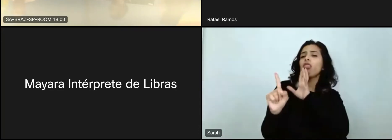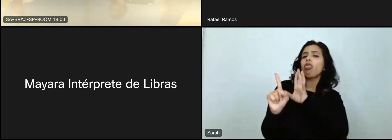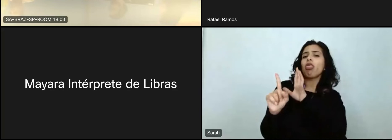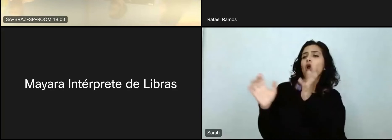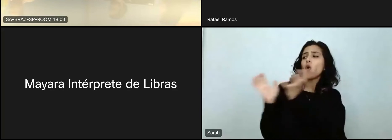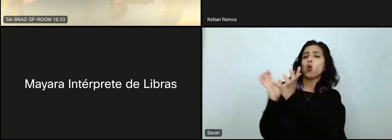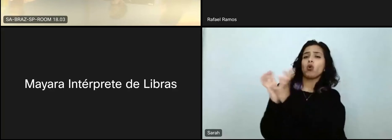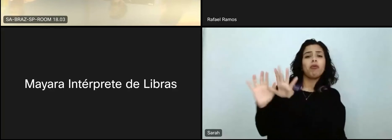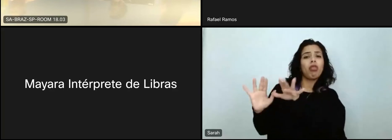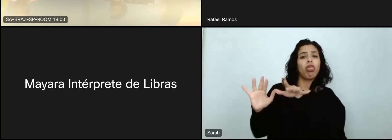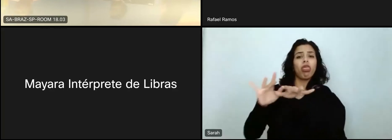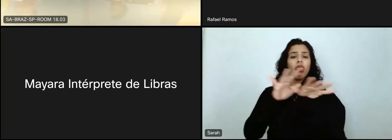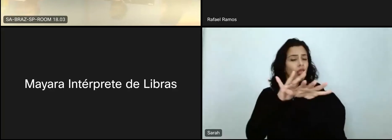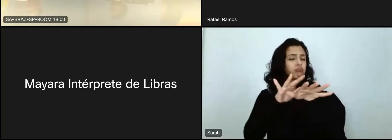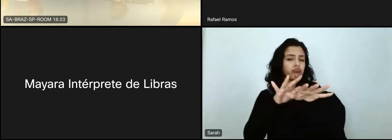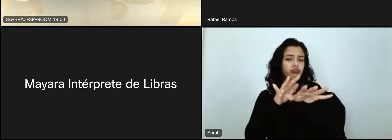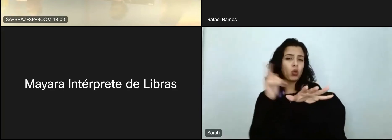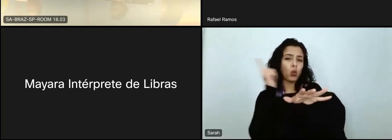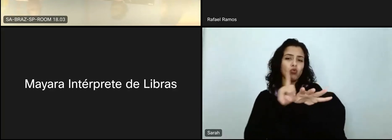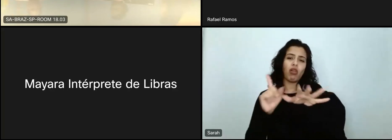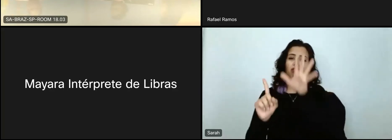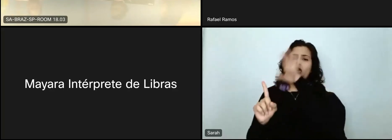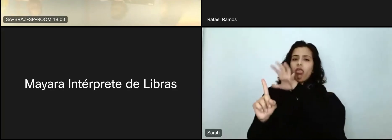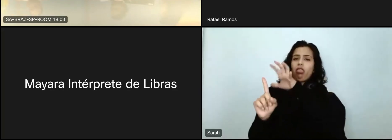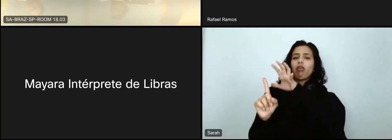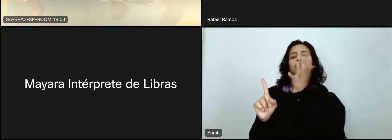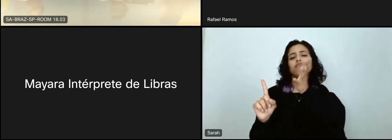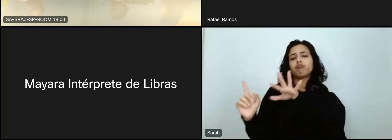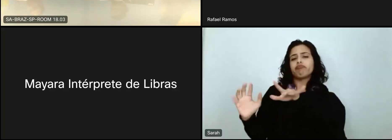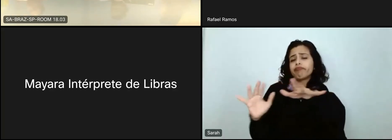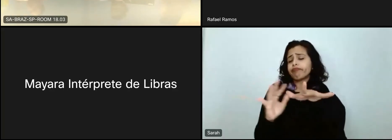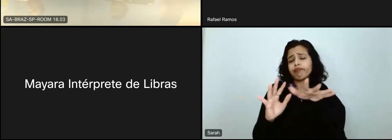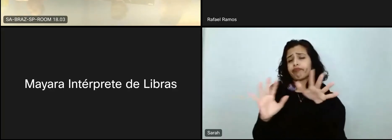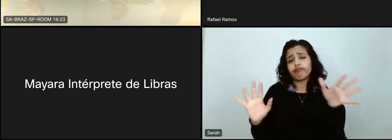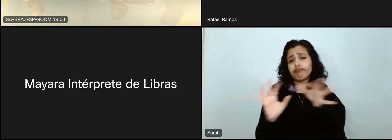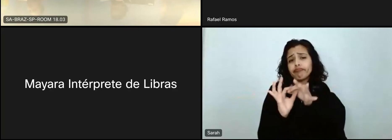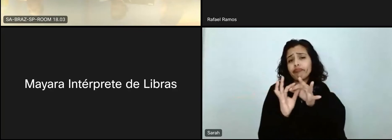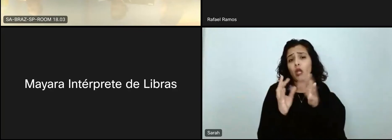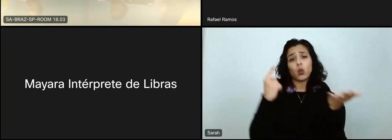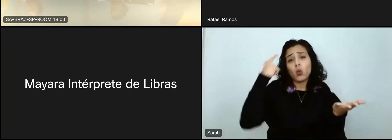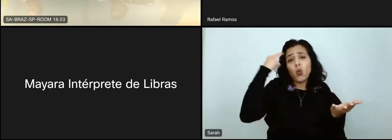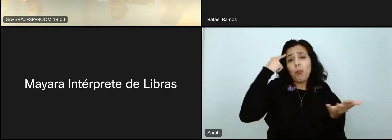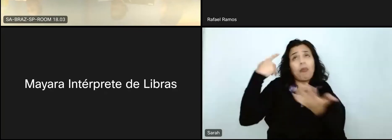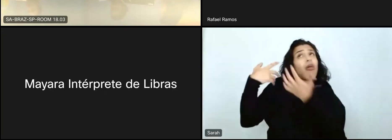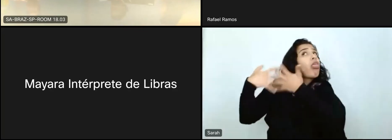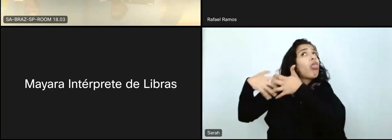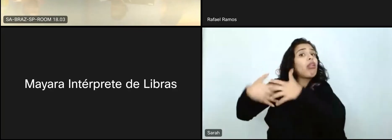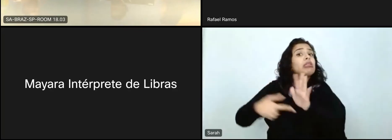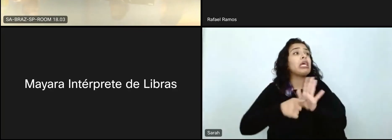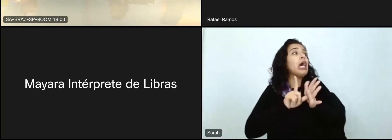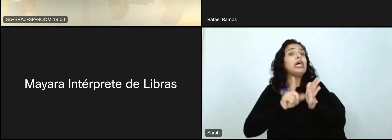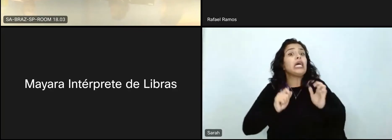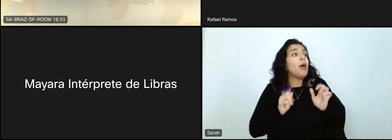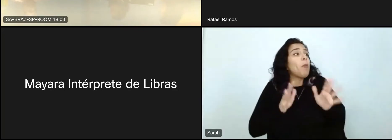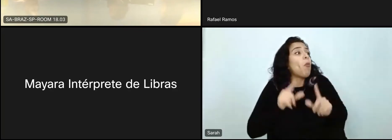acaba indo para um desses lugares onde simplesmente as pessoas vão sem pensar o porquê que elas estão agindo assim. E aí